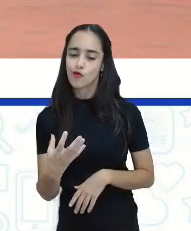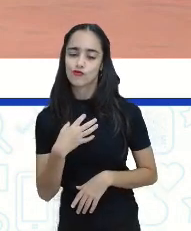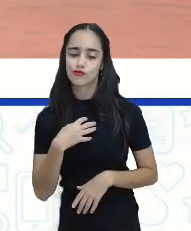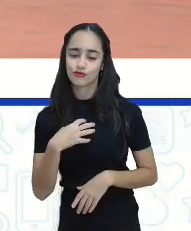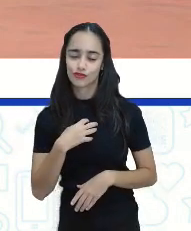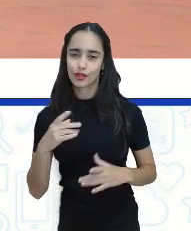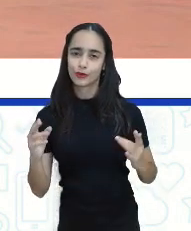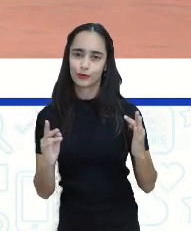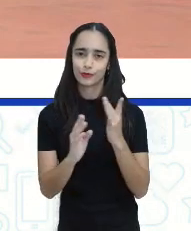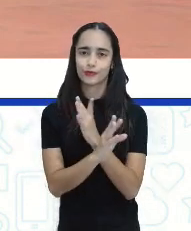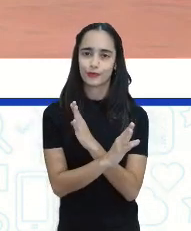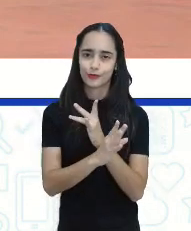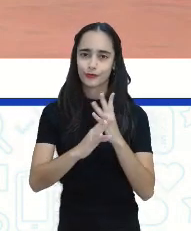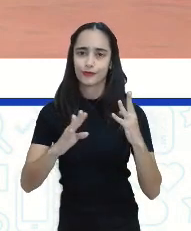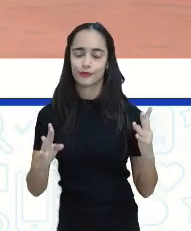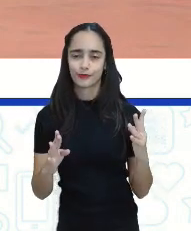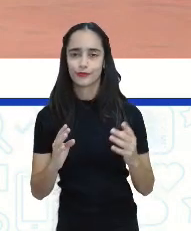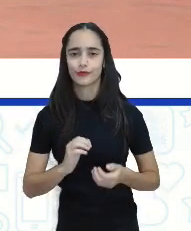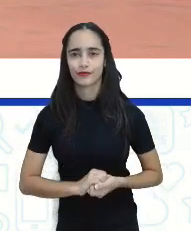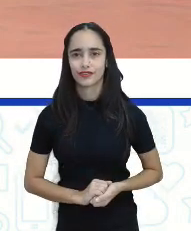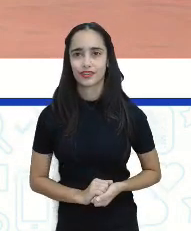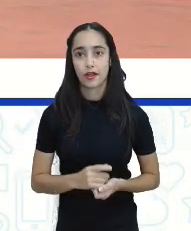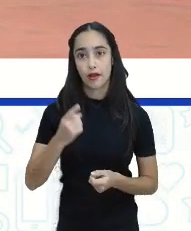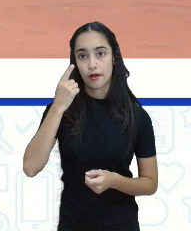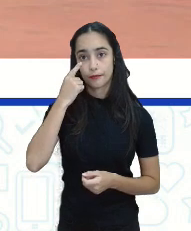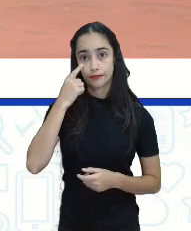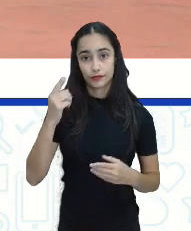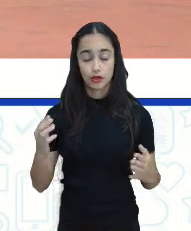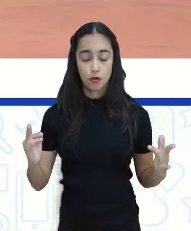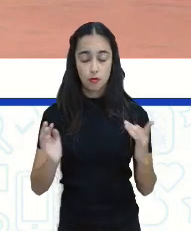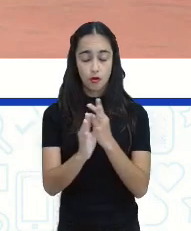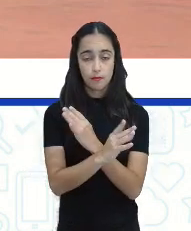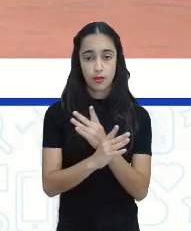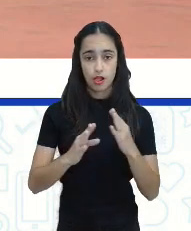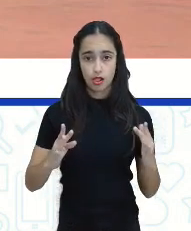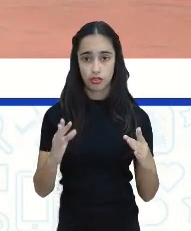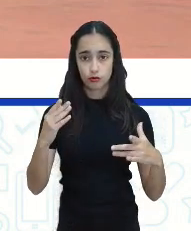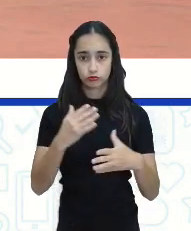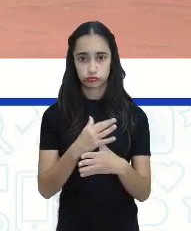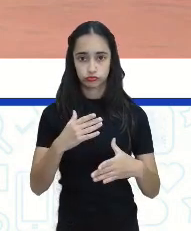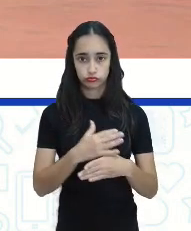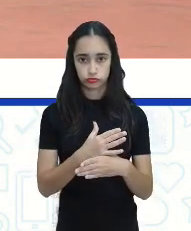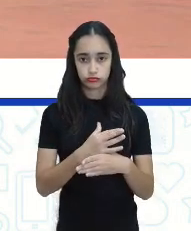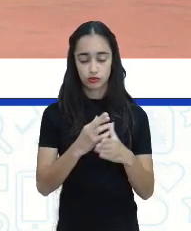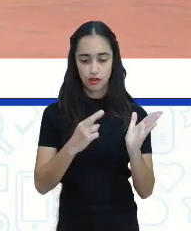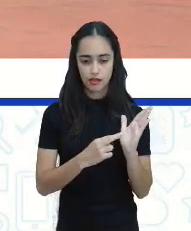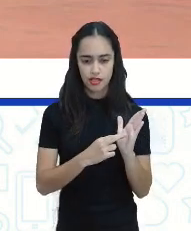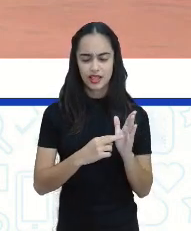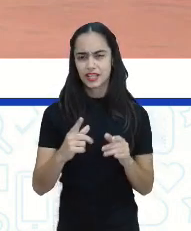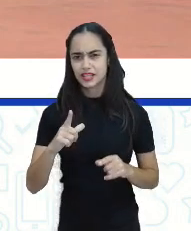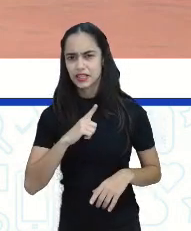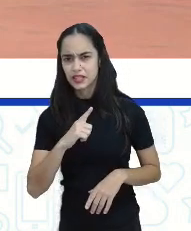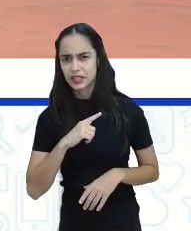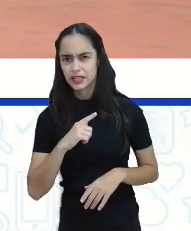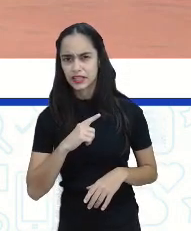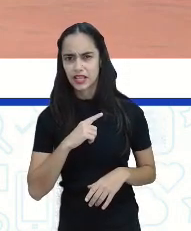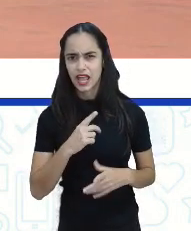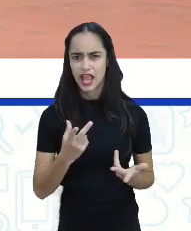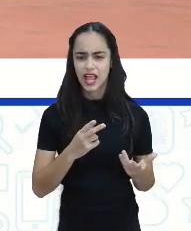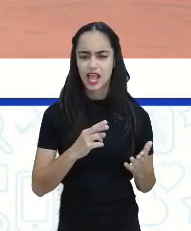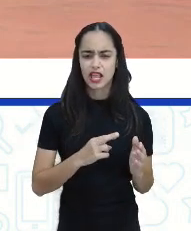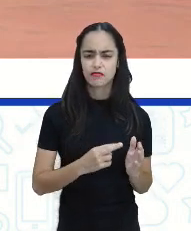que nós chamamos, né? Modal. E aí, ó, mobilidade urbana faz referência a quê? Ao meio, à forma como as pessoas